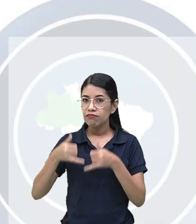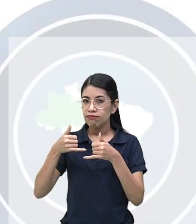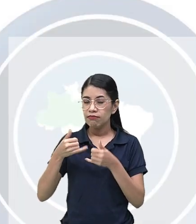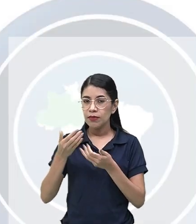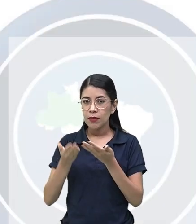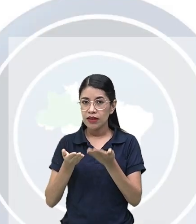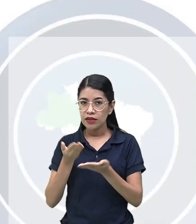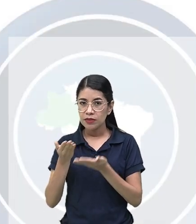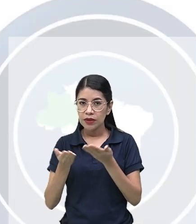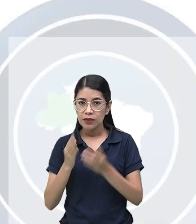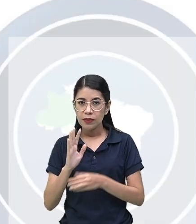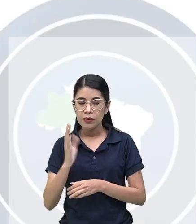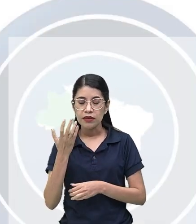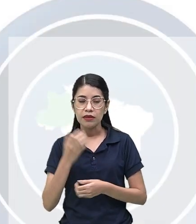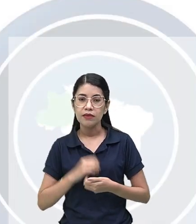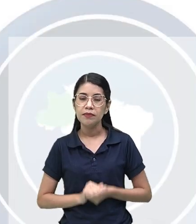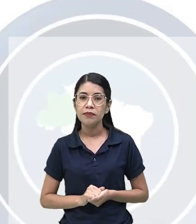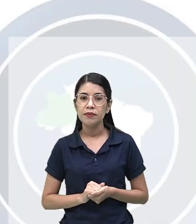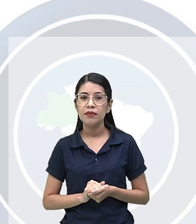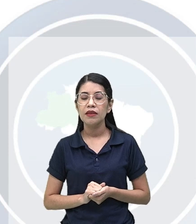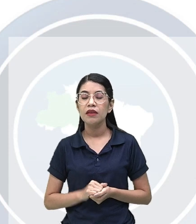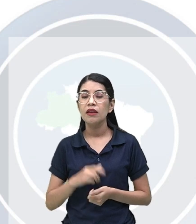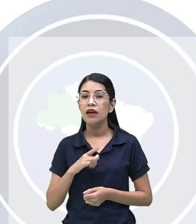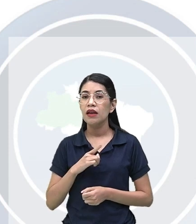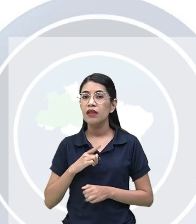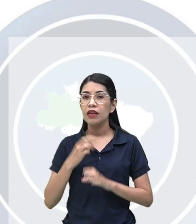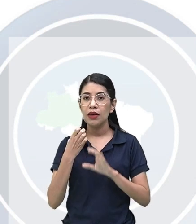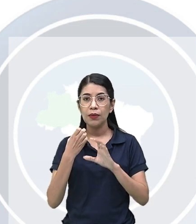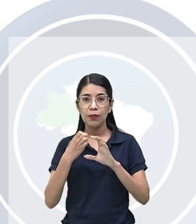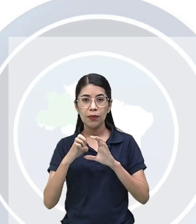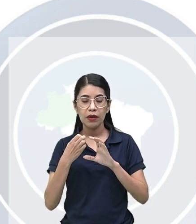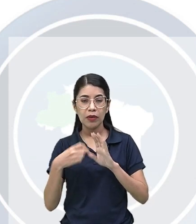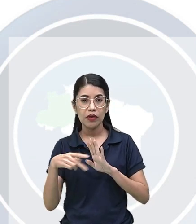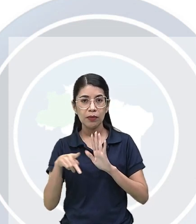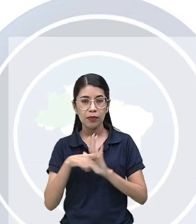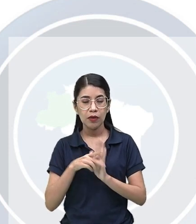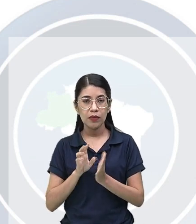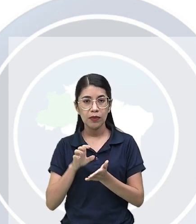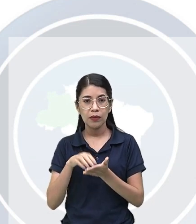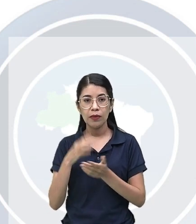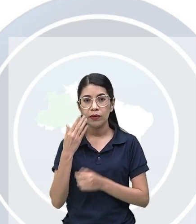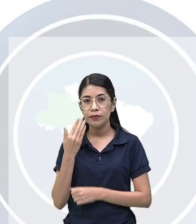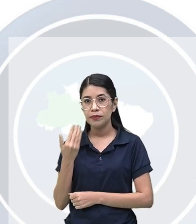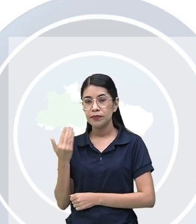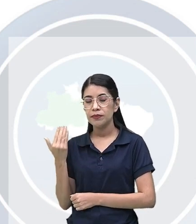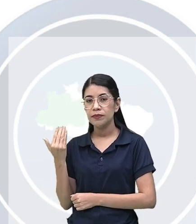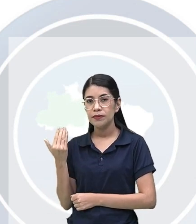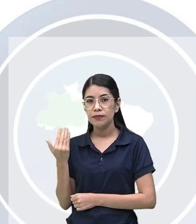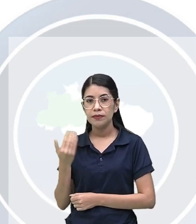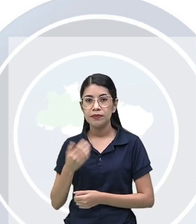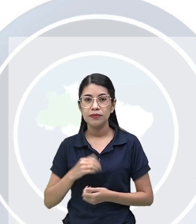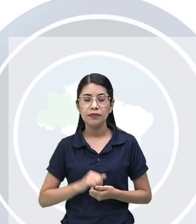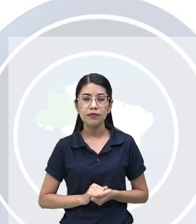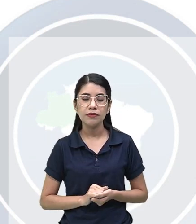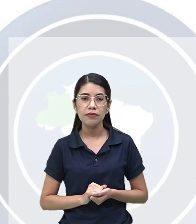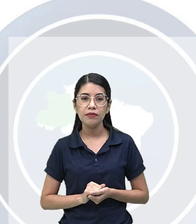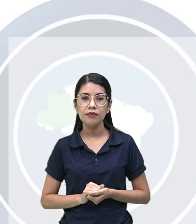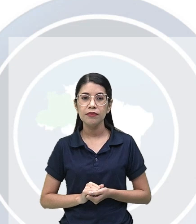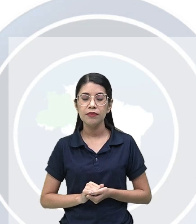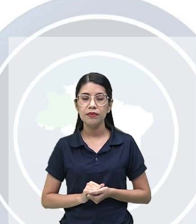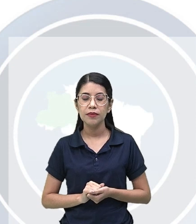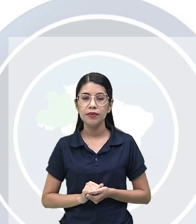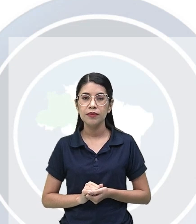As nossas formas de atendimento, né, professora? Nós temos o nosso e-mail, que é o L-SEMEN, que é a sigla, né, da